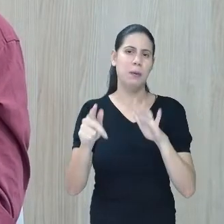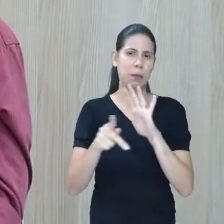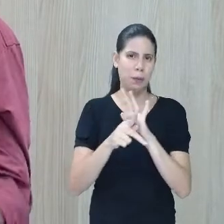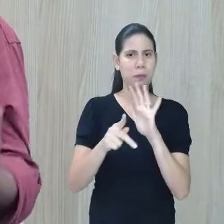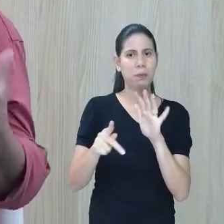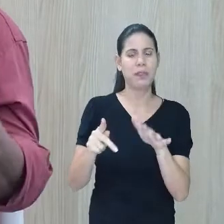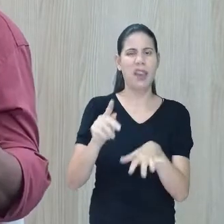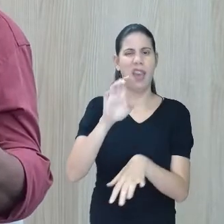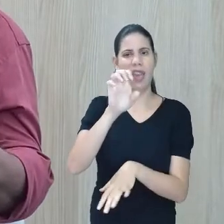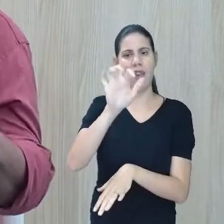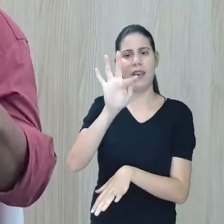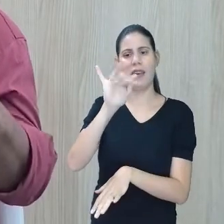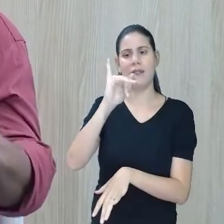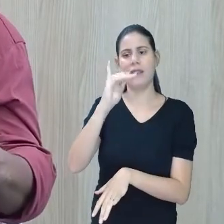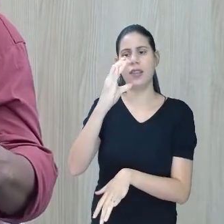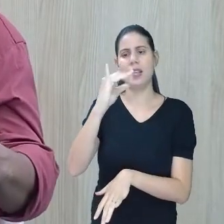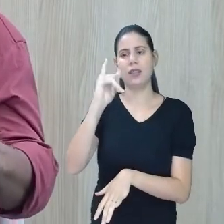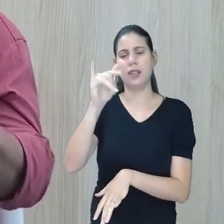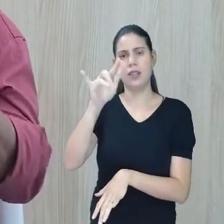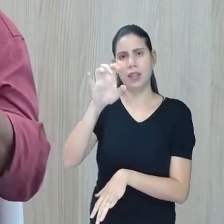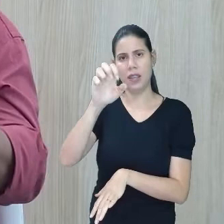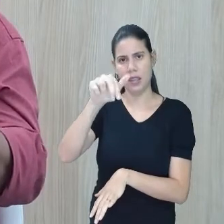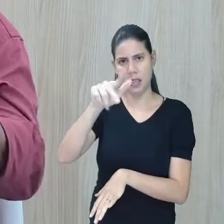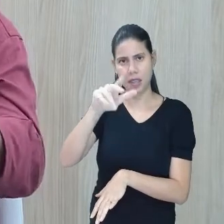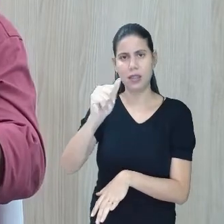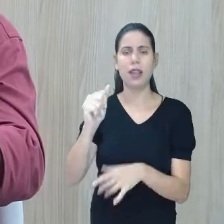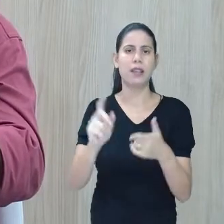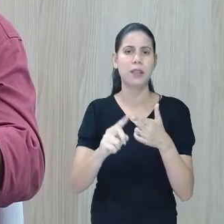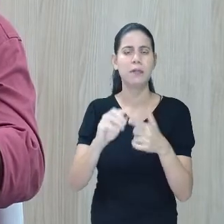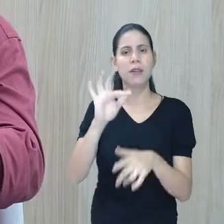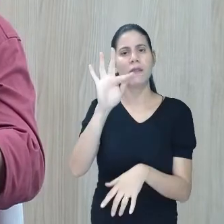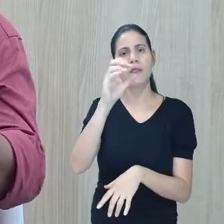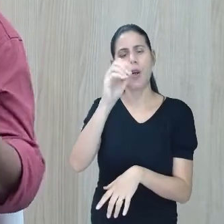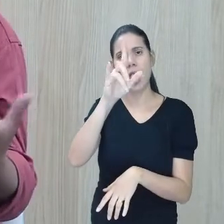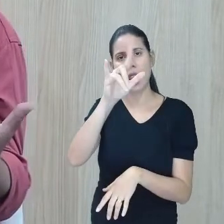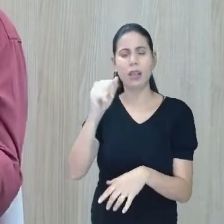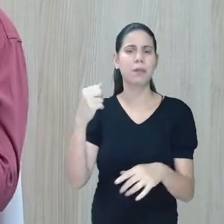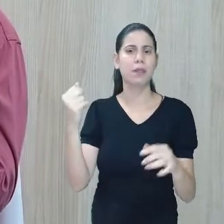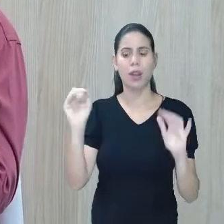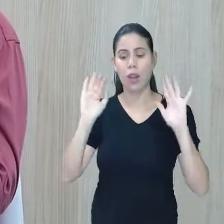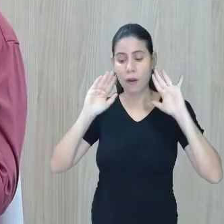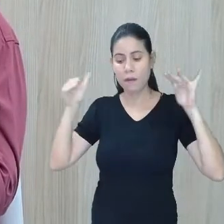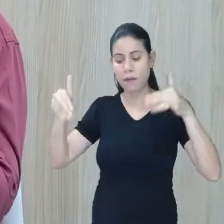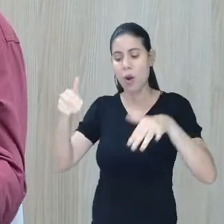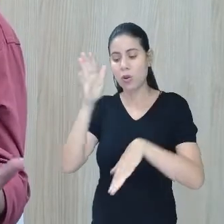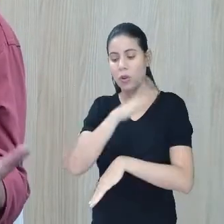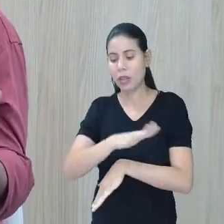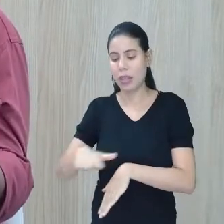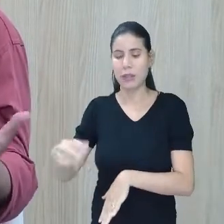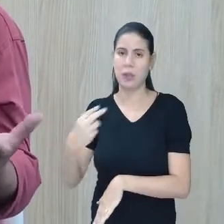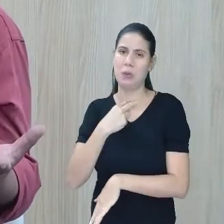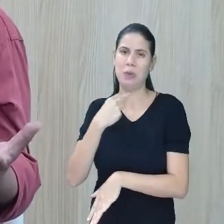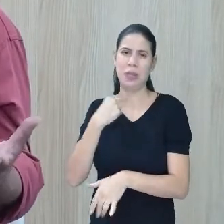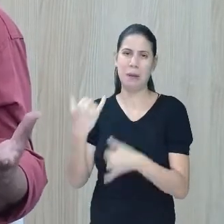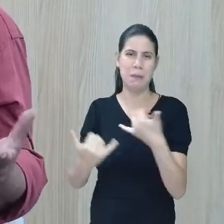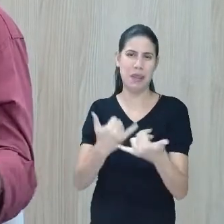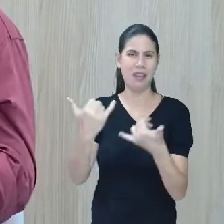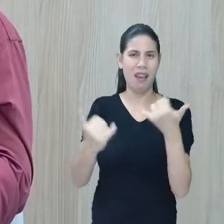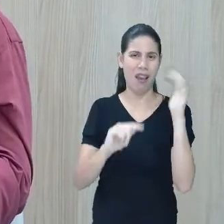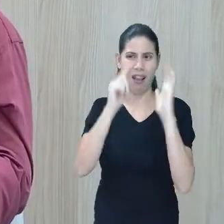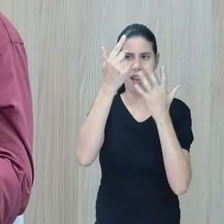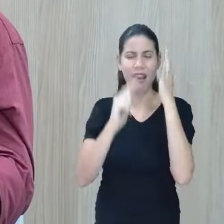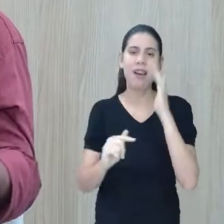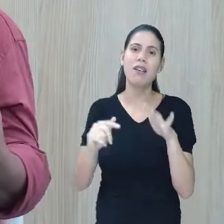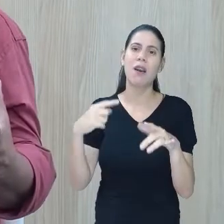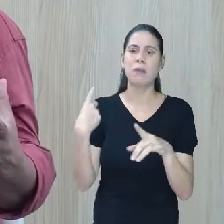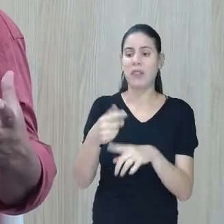carnavalesco que foi criado justamente para as crianças com deficiência que não podiam brincar com o carnaval, porque os familiares, as mães, sempre falavam que o